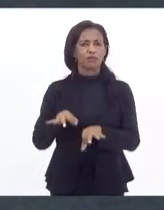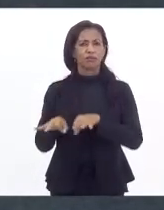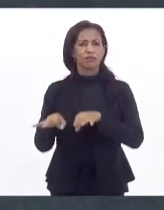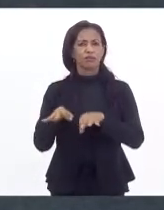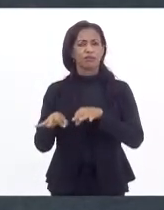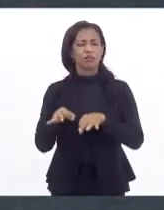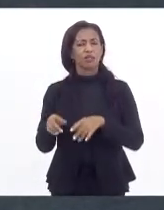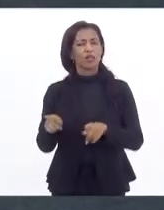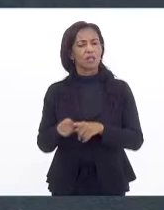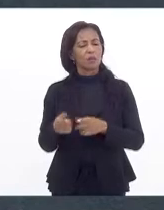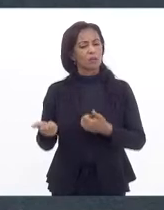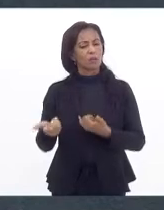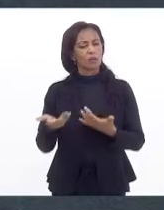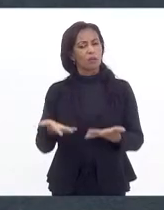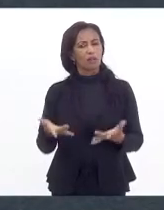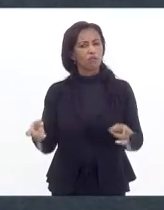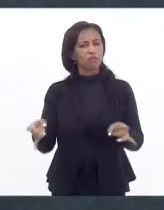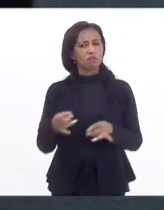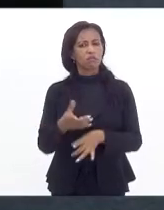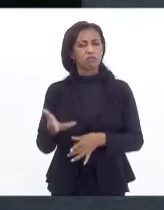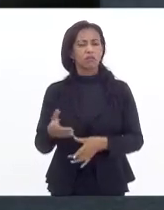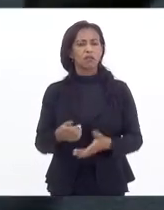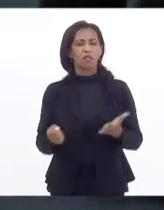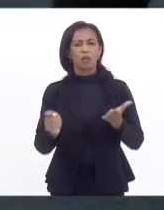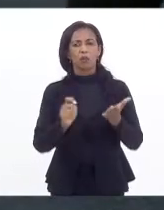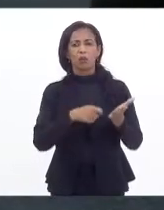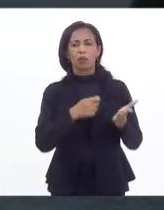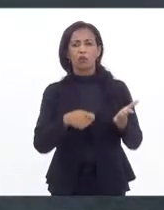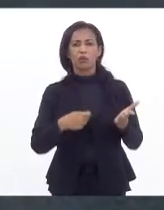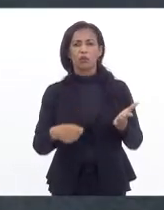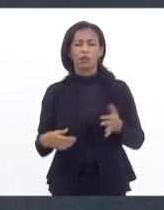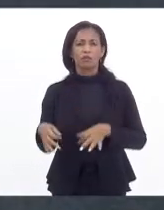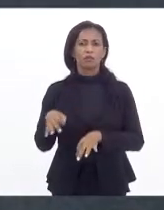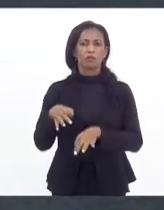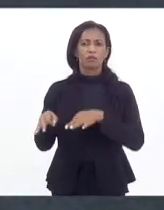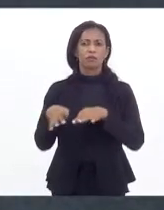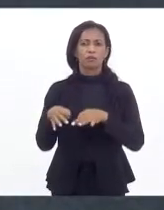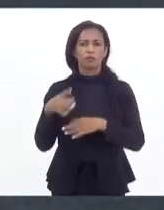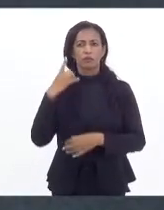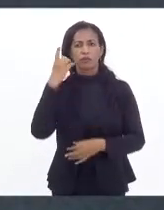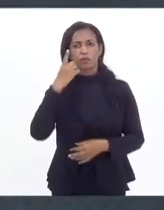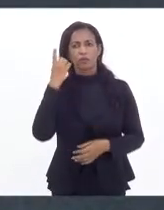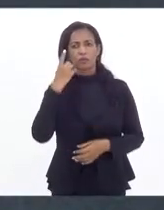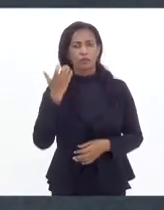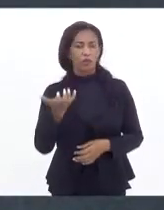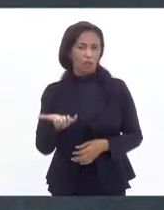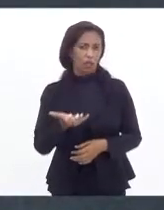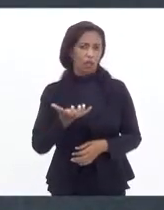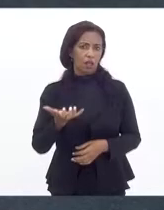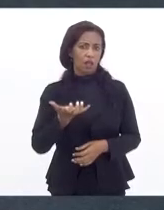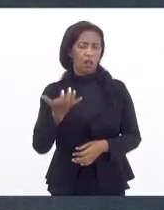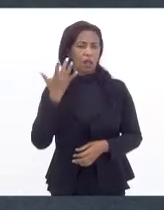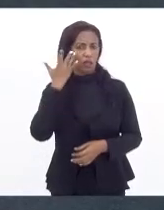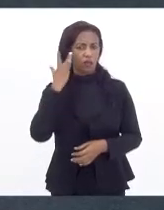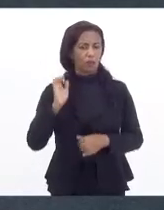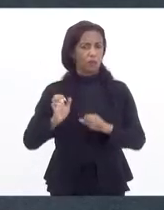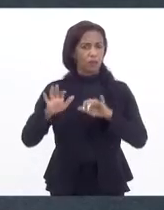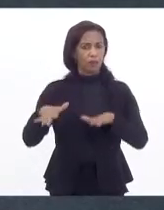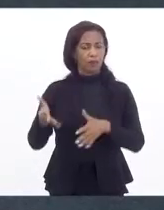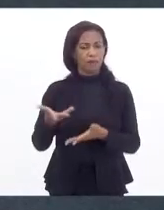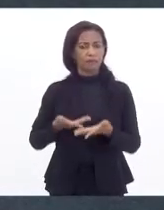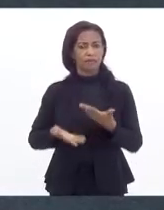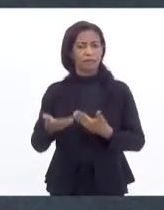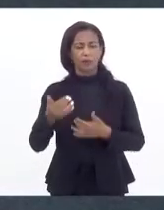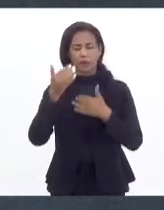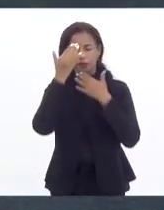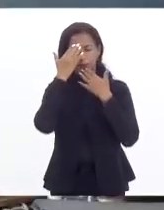e colocar aqui à disposição da coautoria do projeto para os deputados que assim acharem por bem participar.